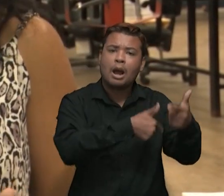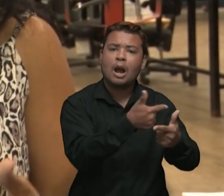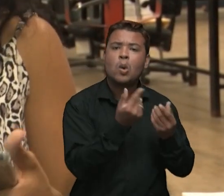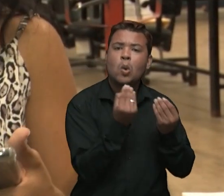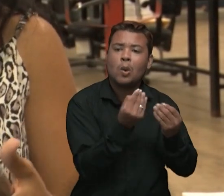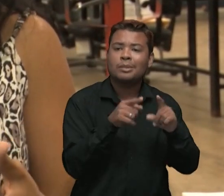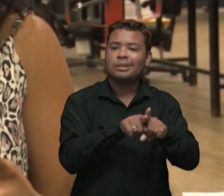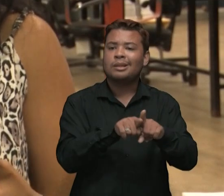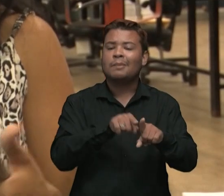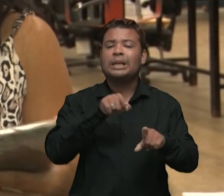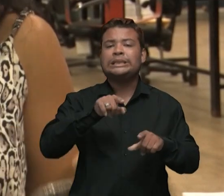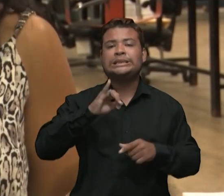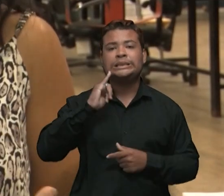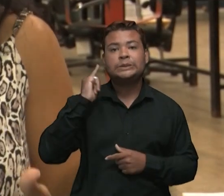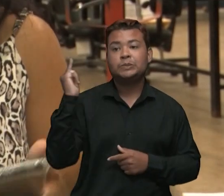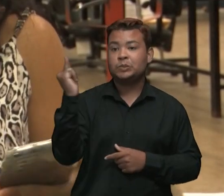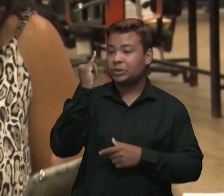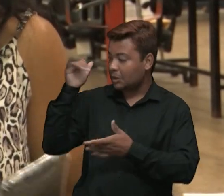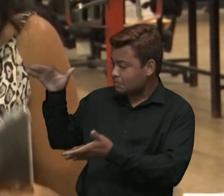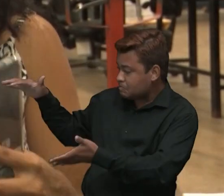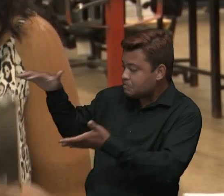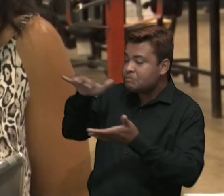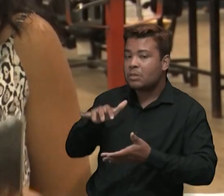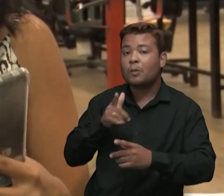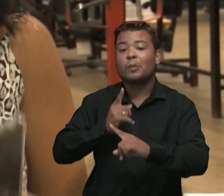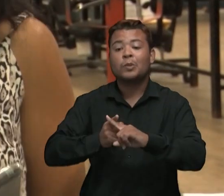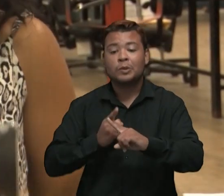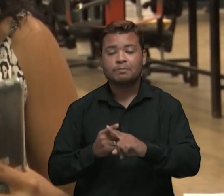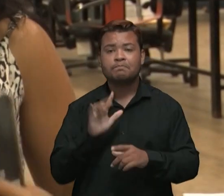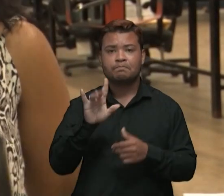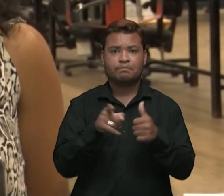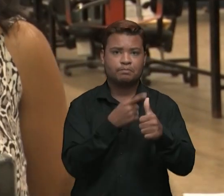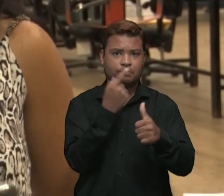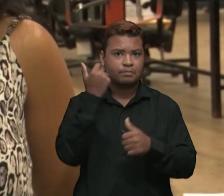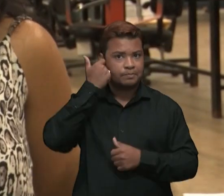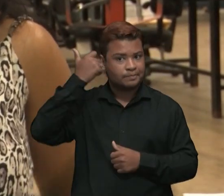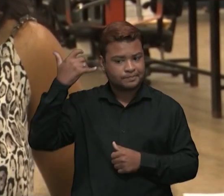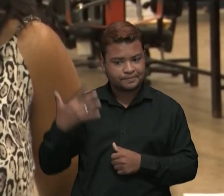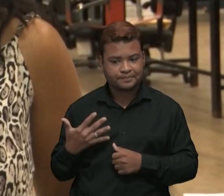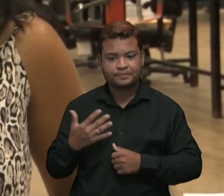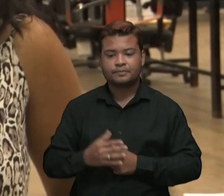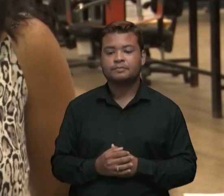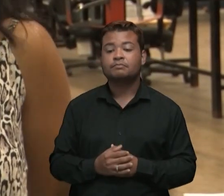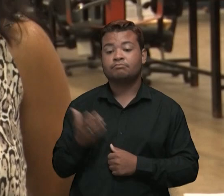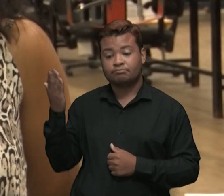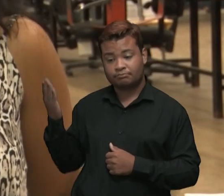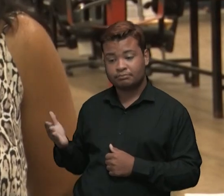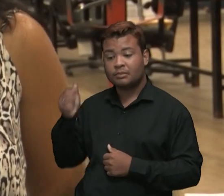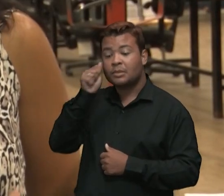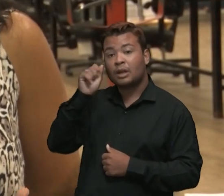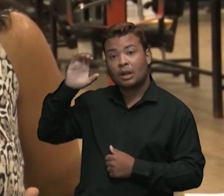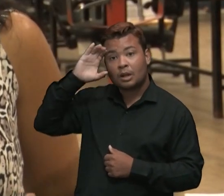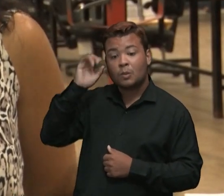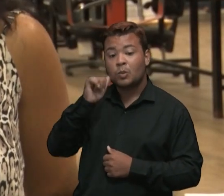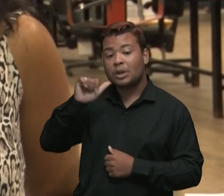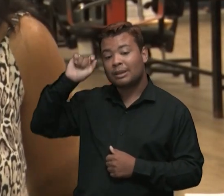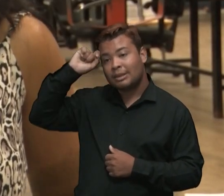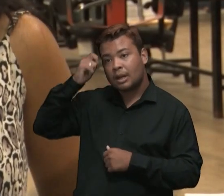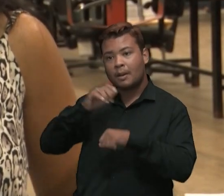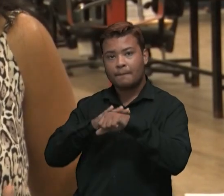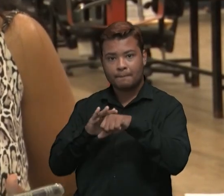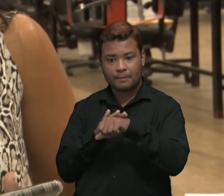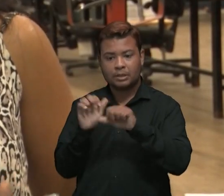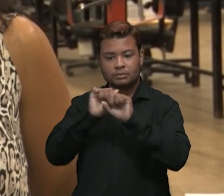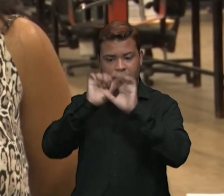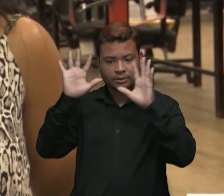importância aí de receber essa doação. Antes eu vou fazer a minha autodescrição. Eu sou a Ana Clelma, uma mulher negra de pele